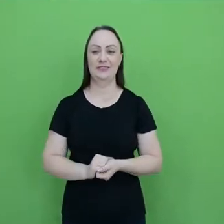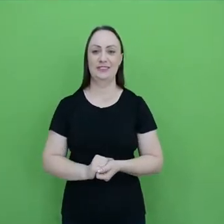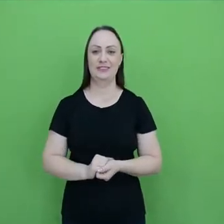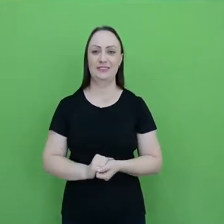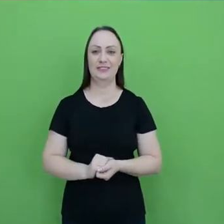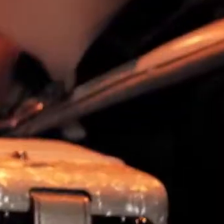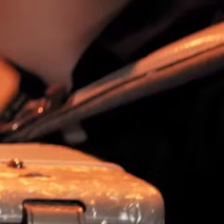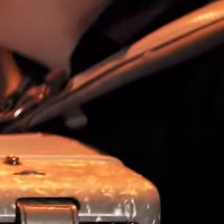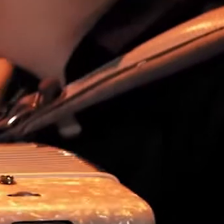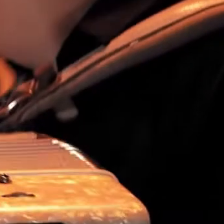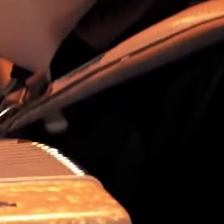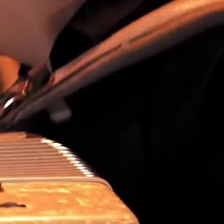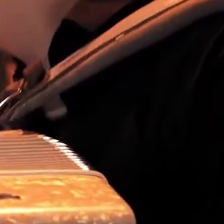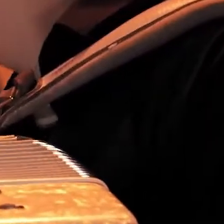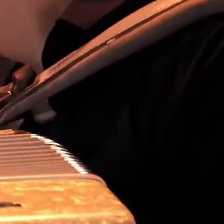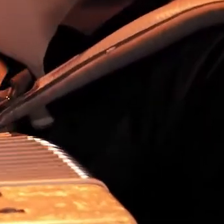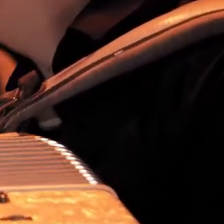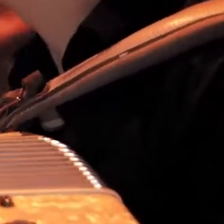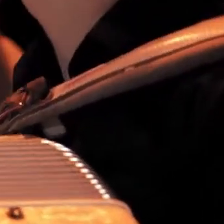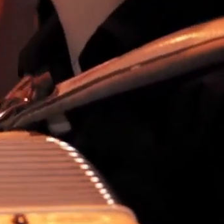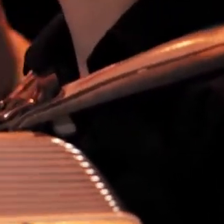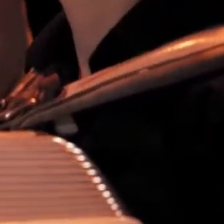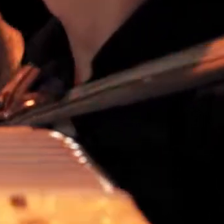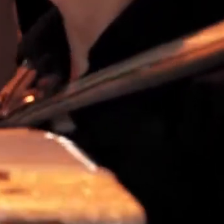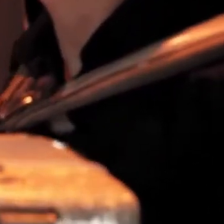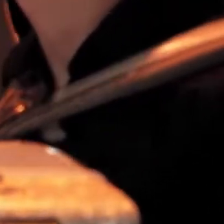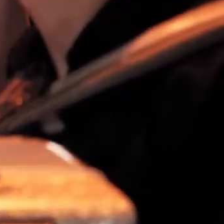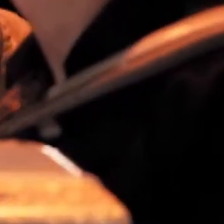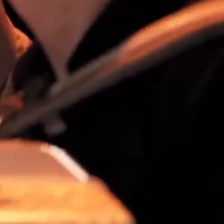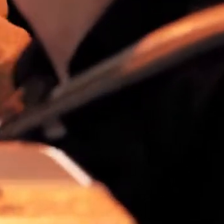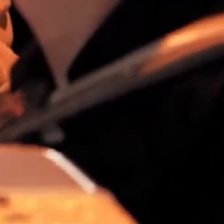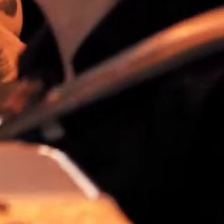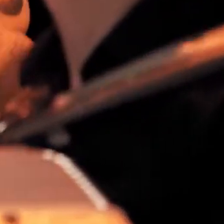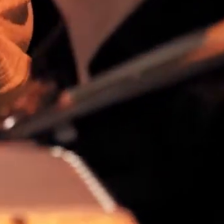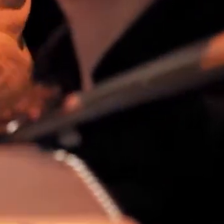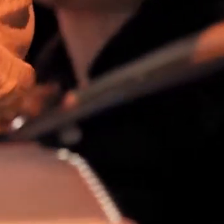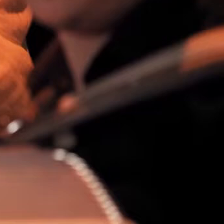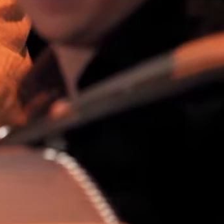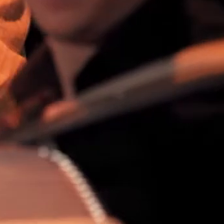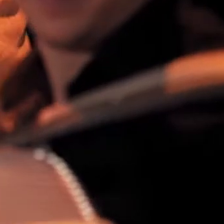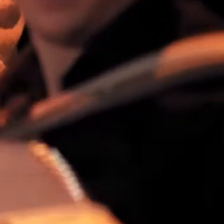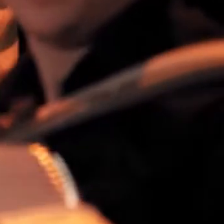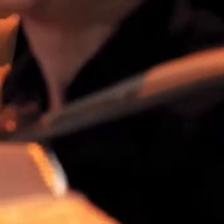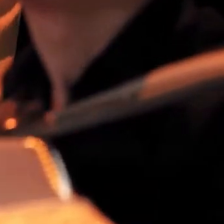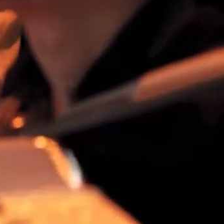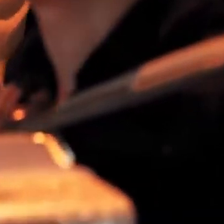Iva toca violino. Roger toca acordeon. Márcio toca pandeiro e Liesa bate palmas.